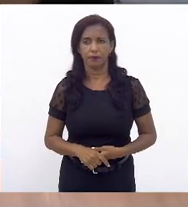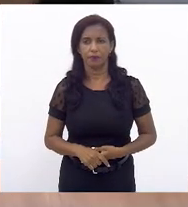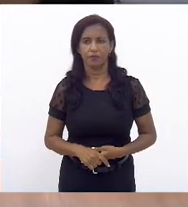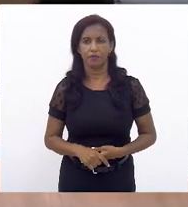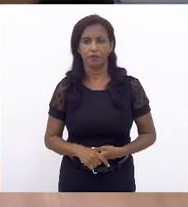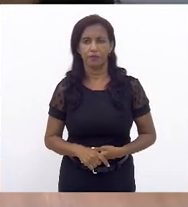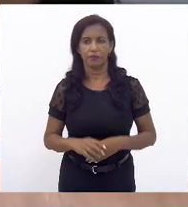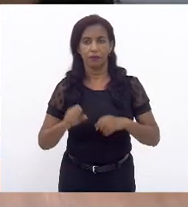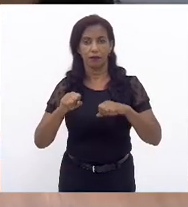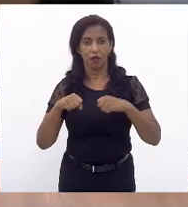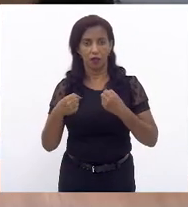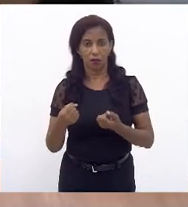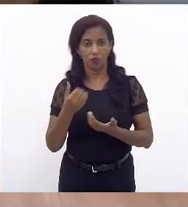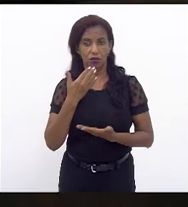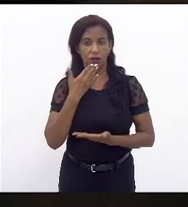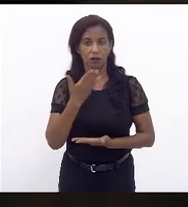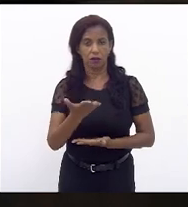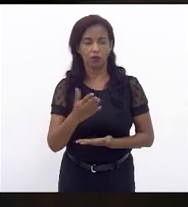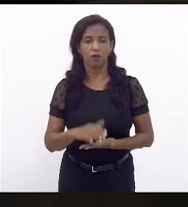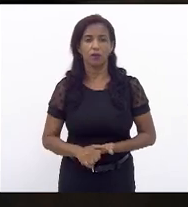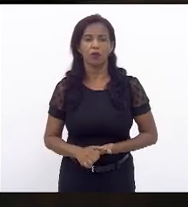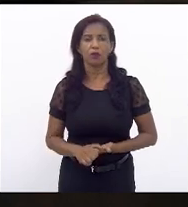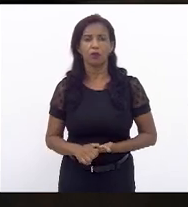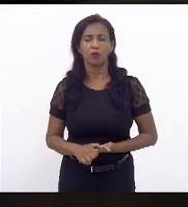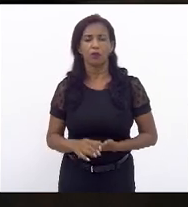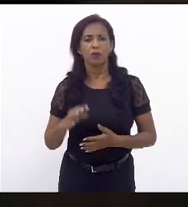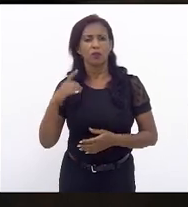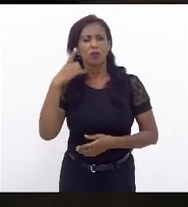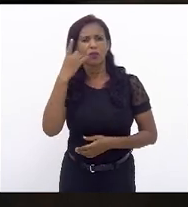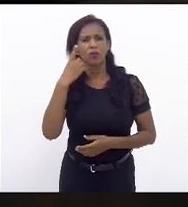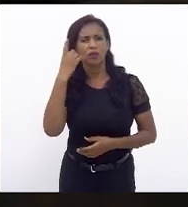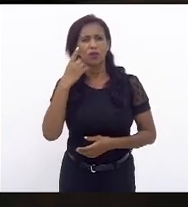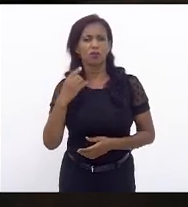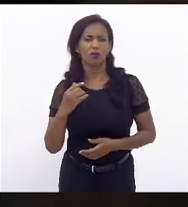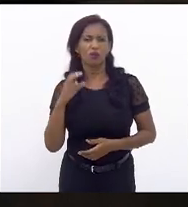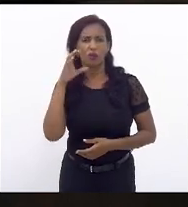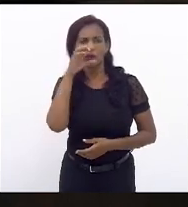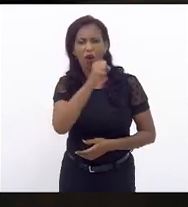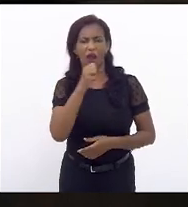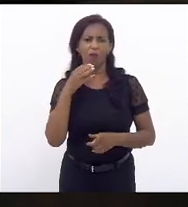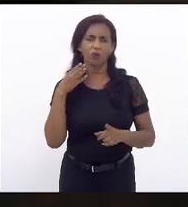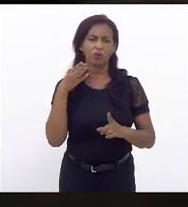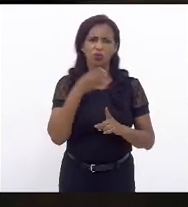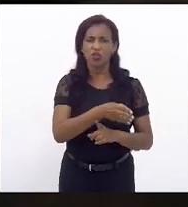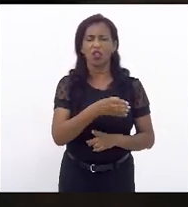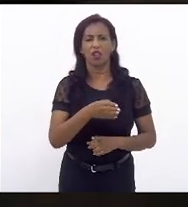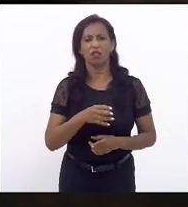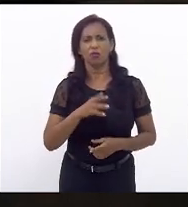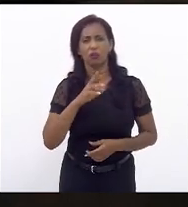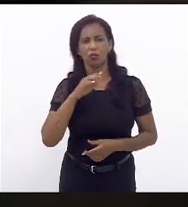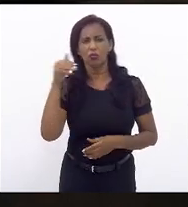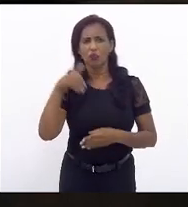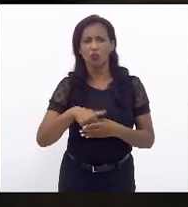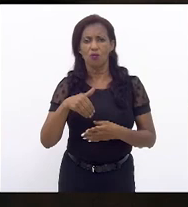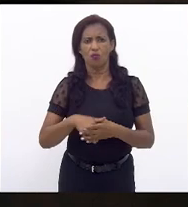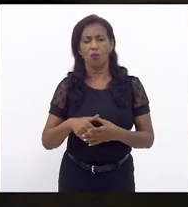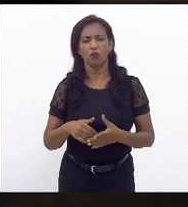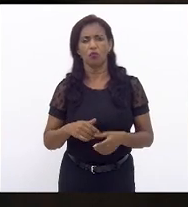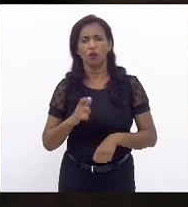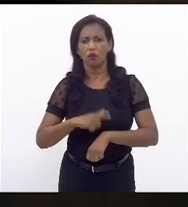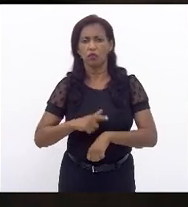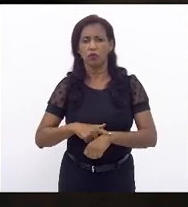Reforçando o pedido de Vossa Excelência, que os senhores e senhoras deputadas fossem breves e diretos nos seus votos, por conta do tempo